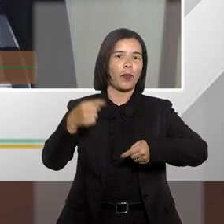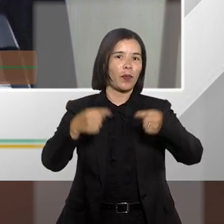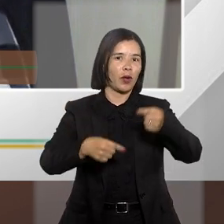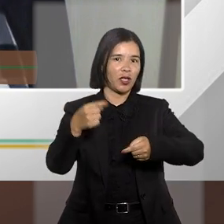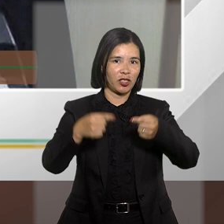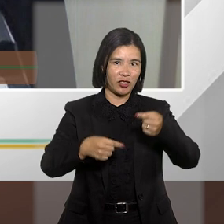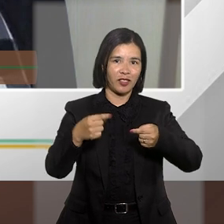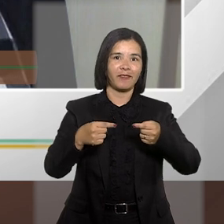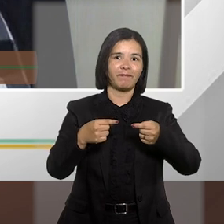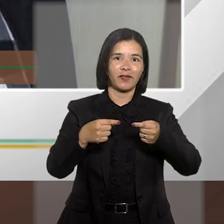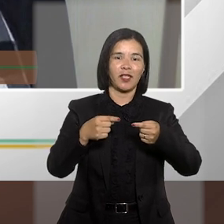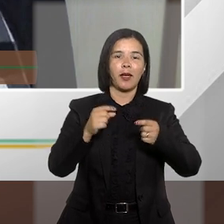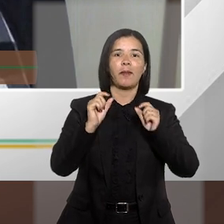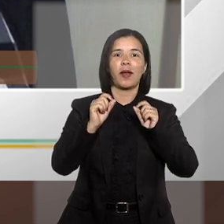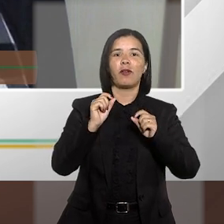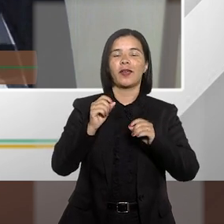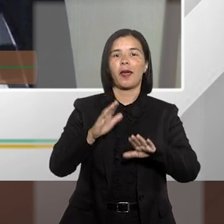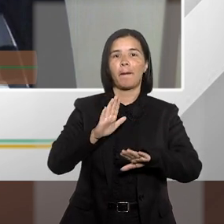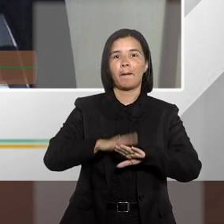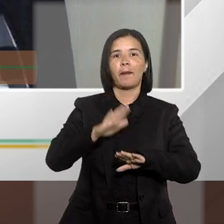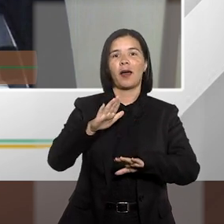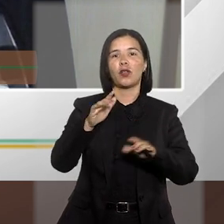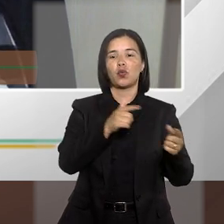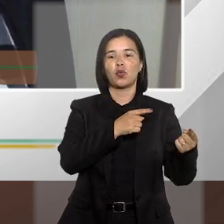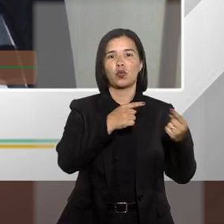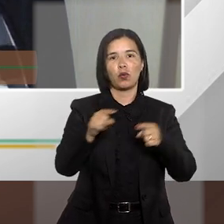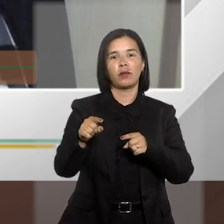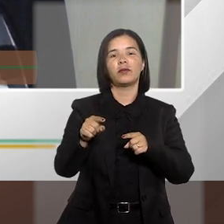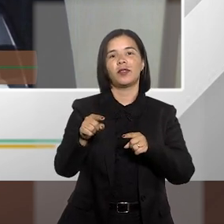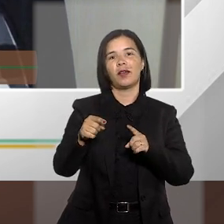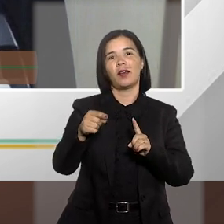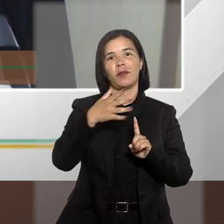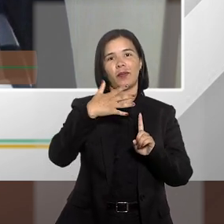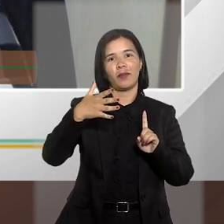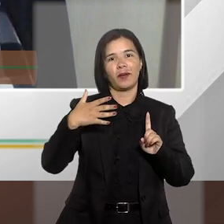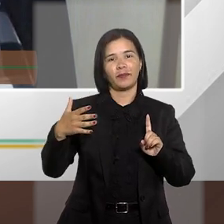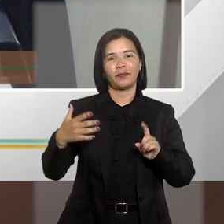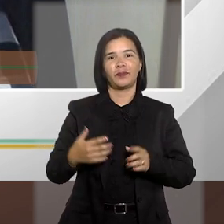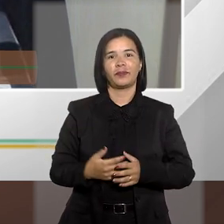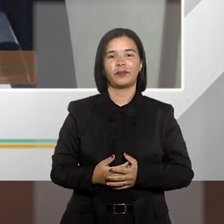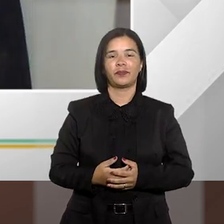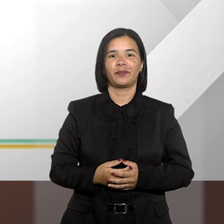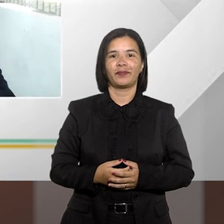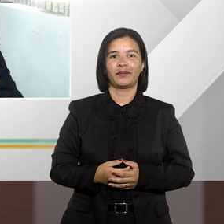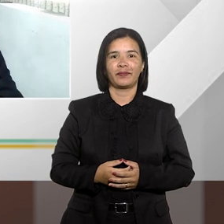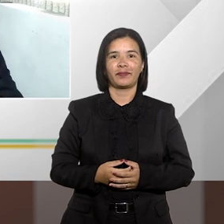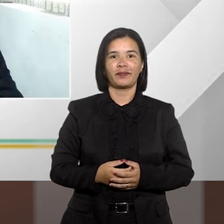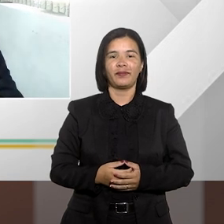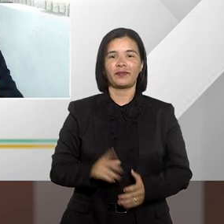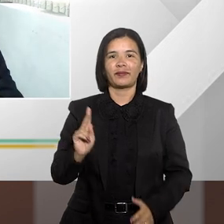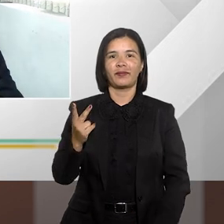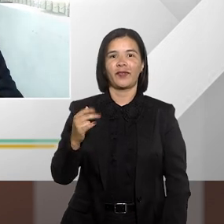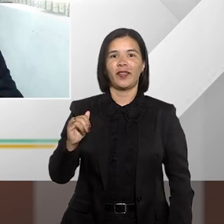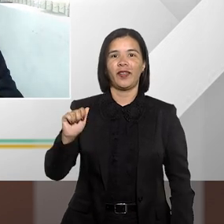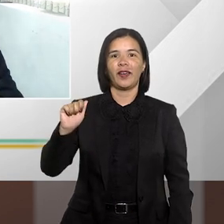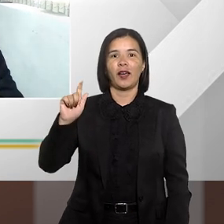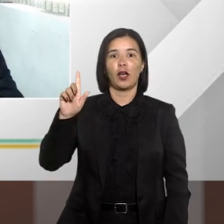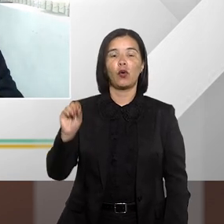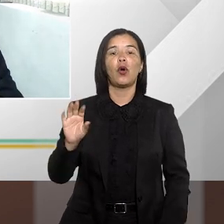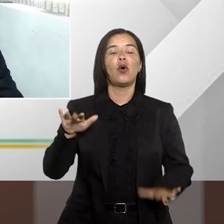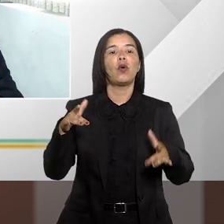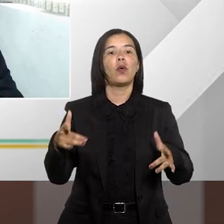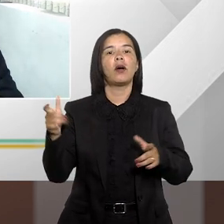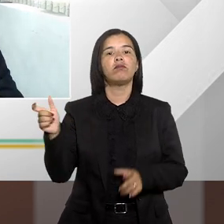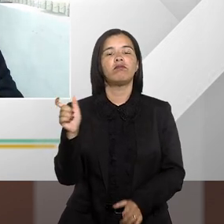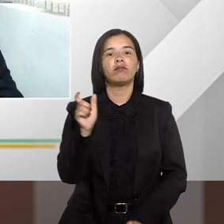para estabelecer mais um viés contra a população LGBTQIA+. Iago, e quais as suas considerações a respeito da linguagem